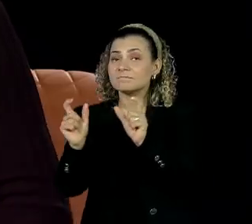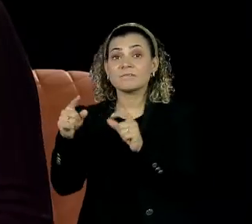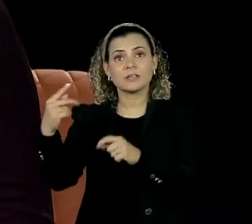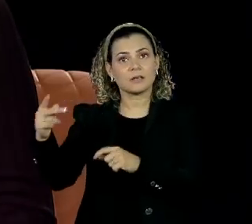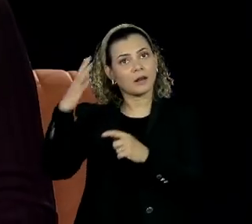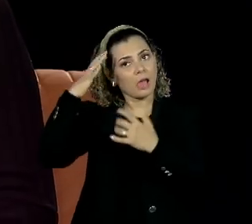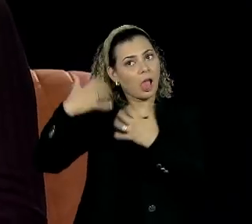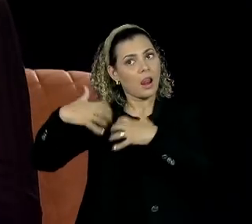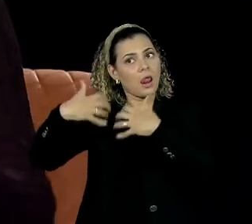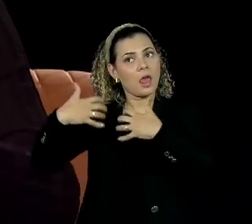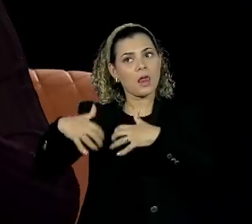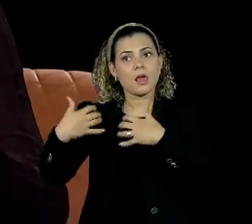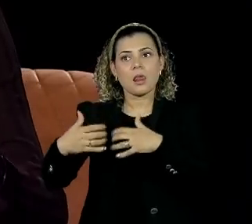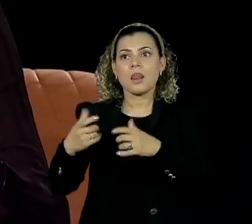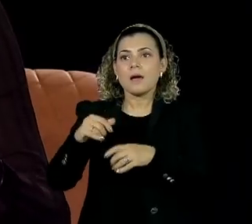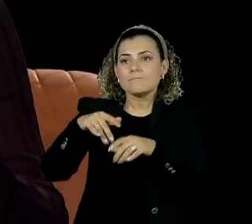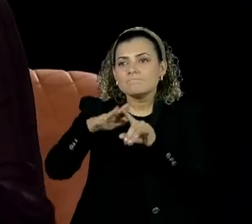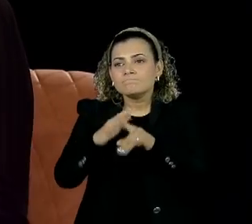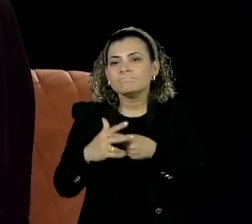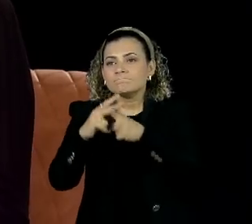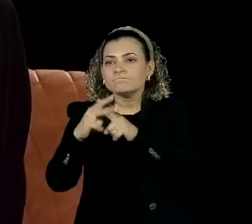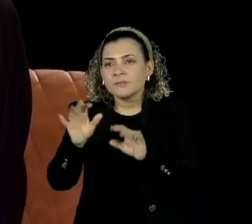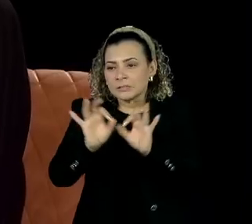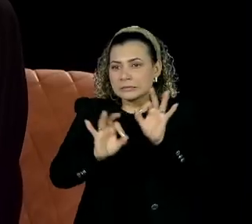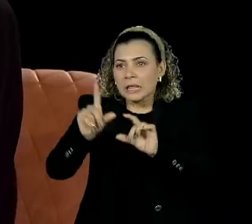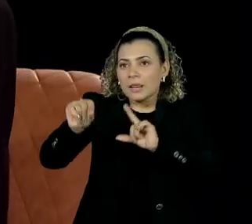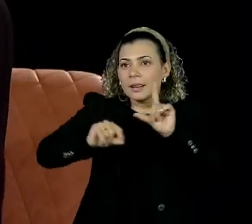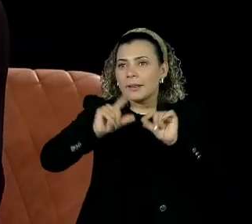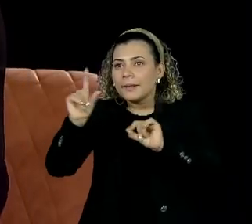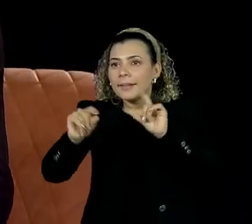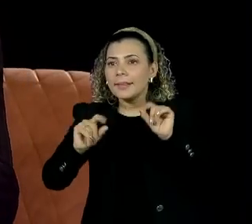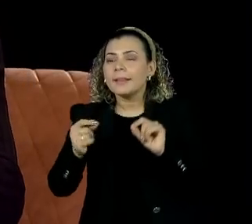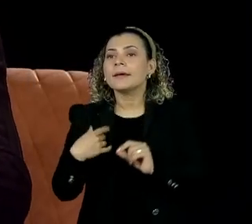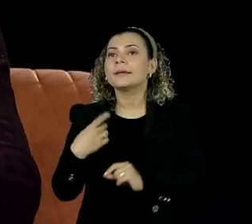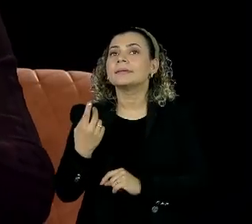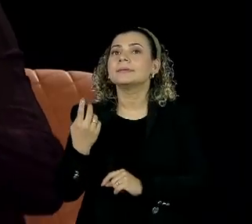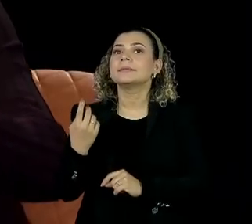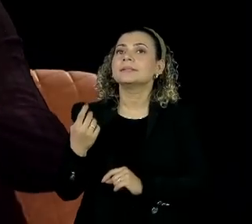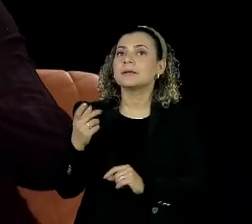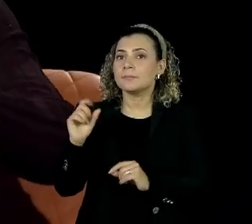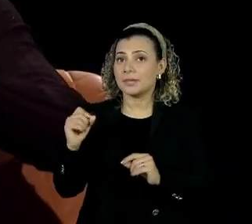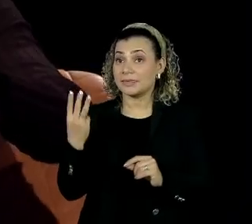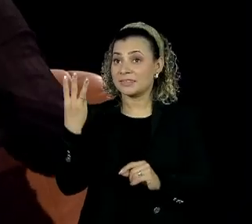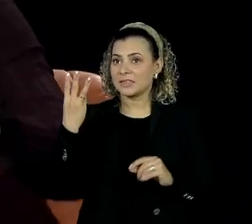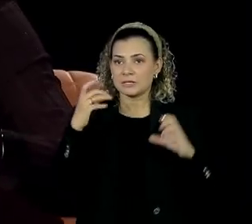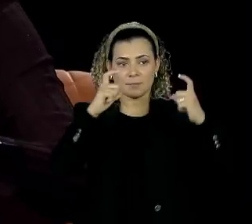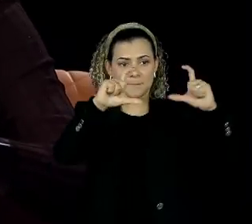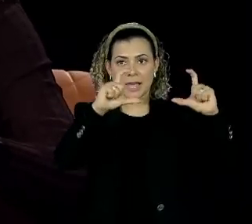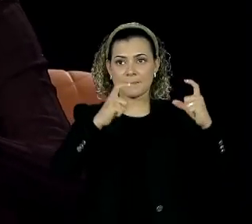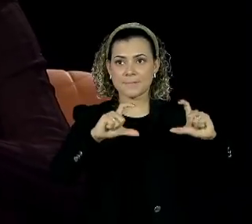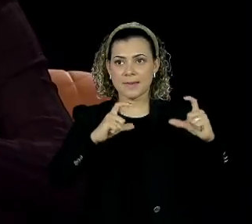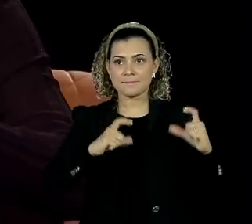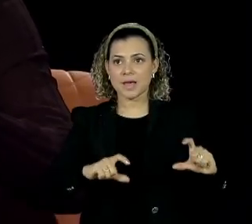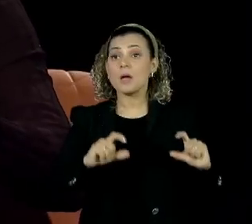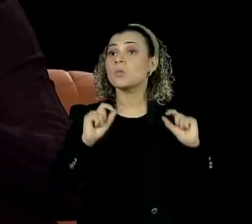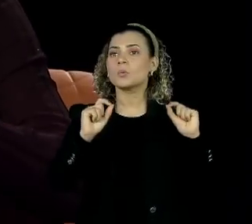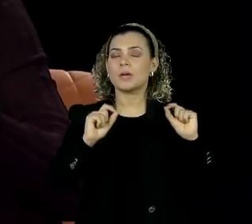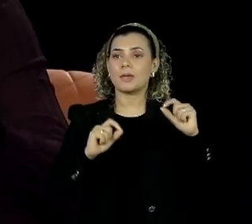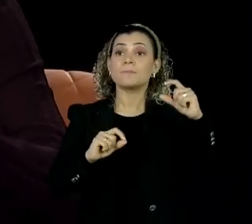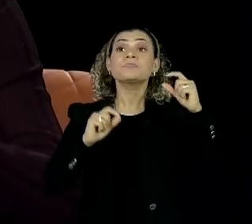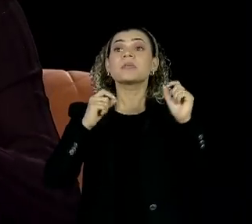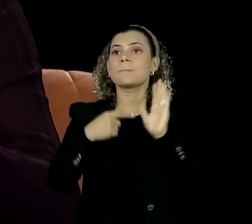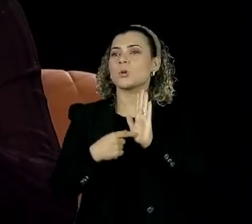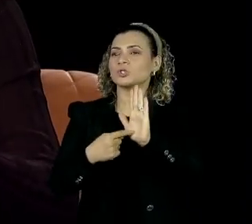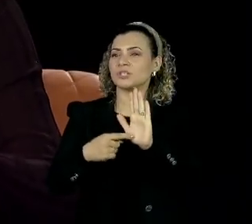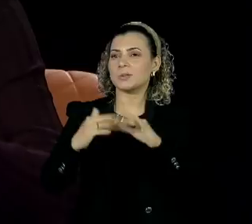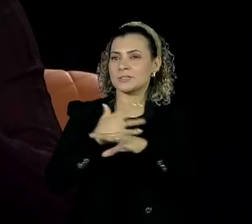como ele é, mas editando, né, Fausto, vamos fazer 3 bifes, um apresentando o Rio de Janeiro como uma cidade